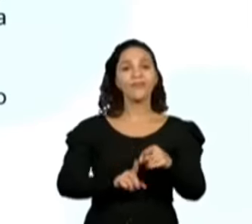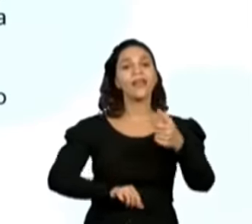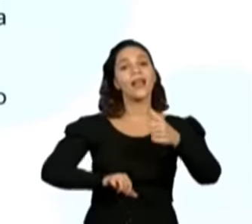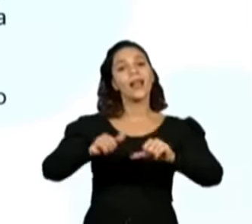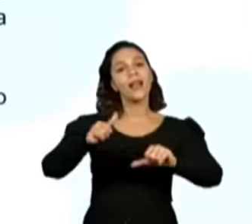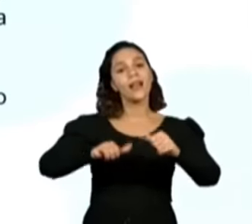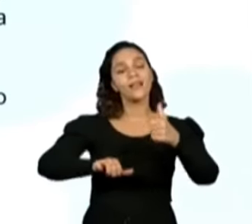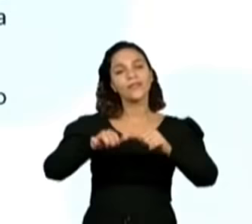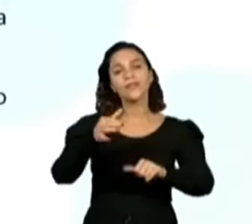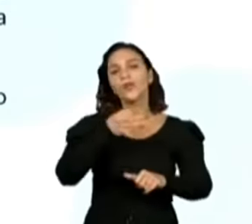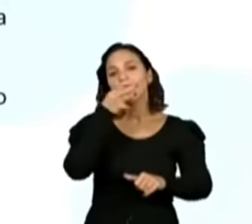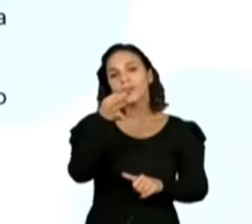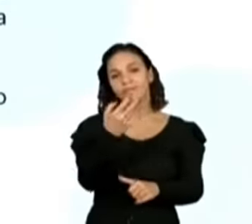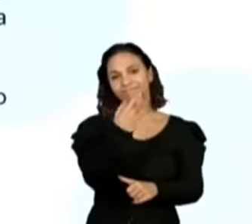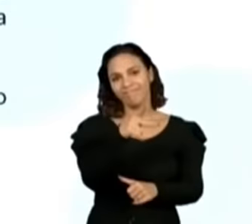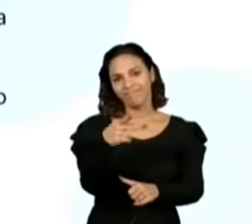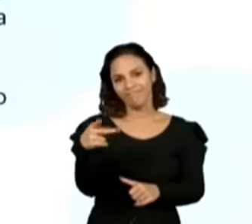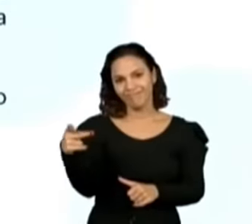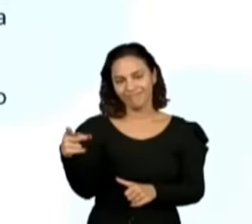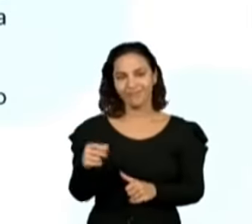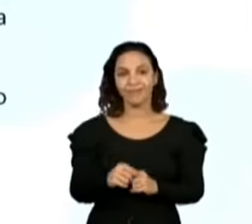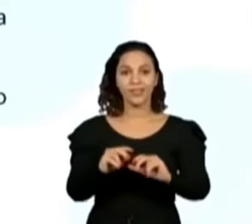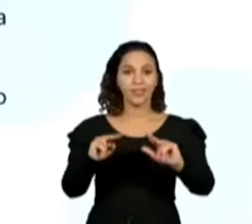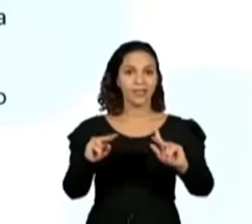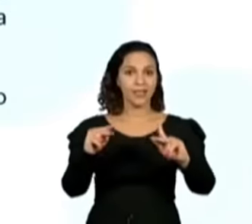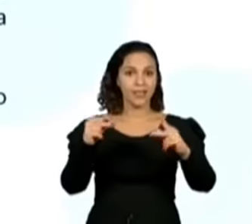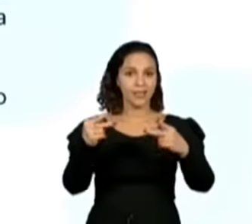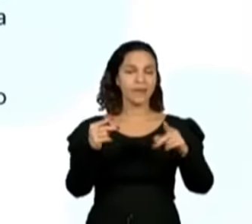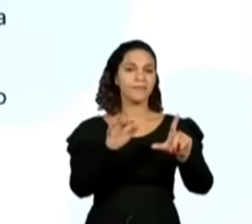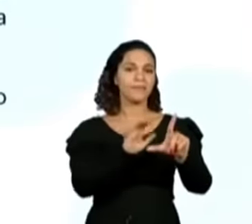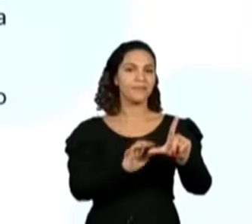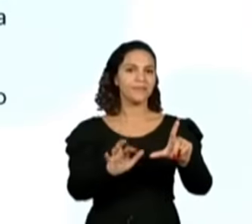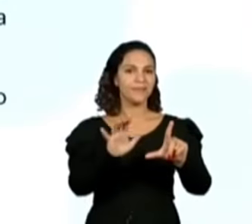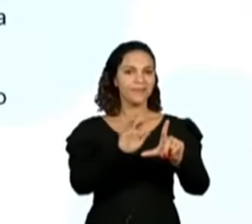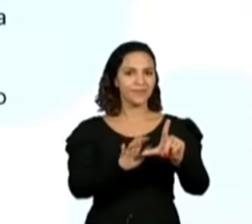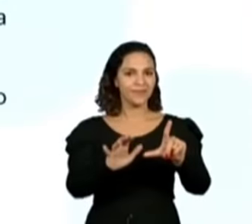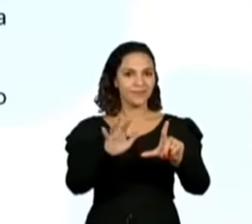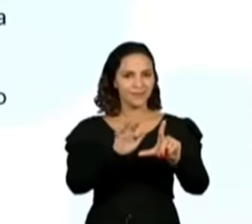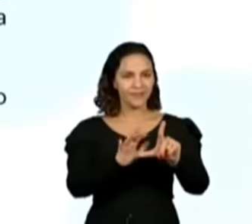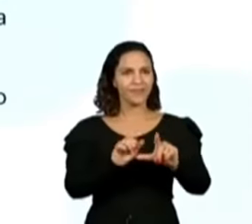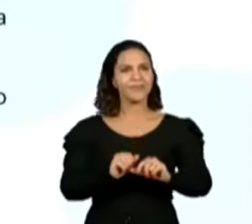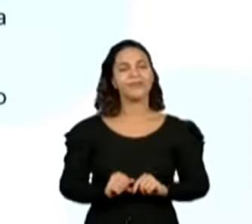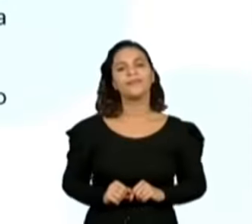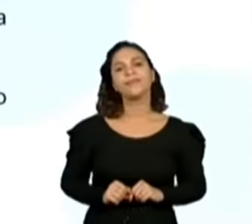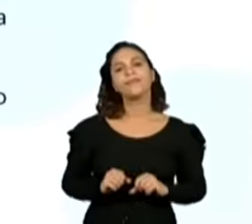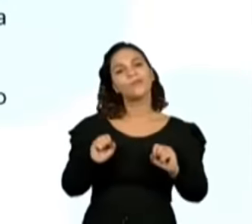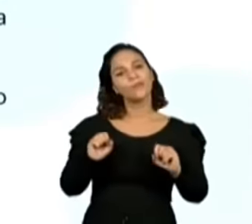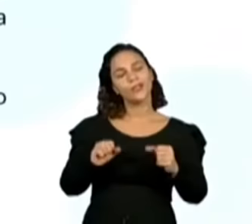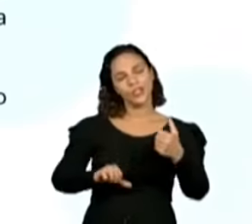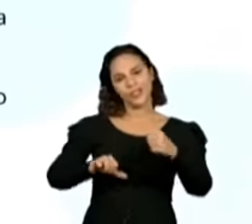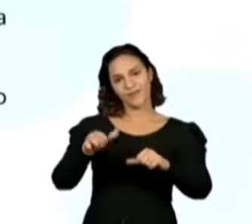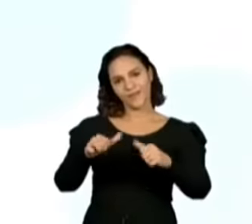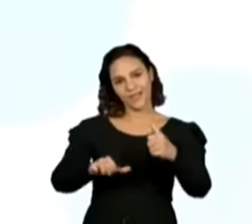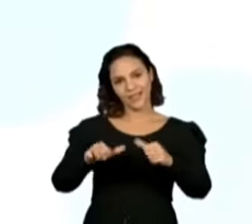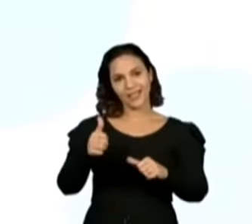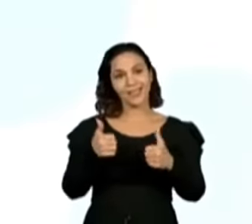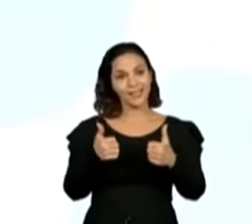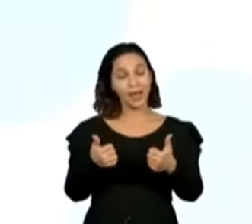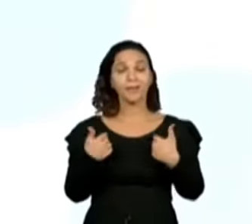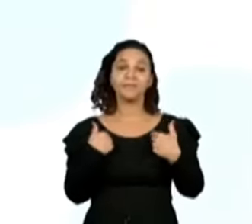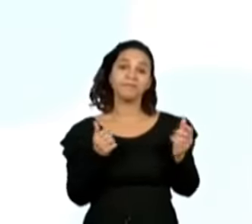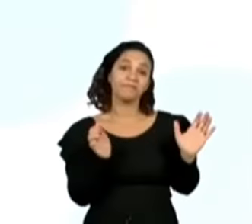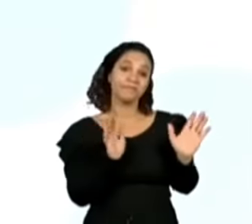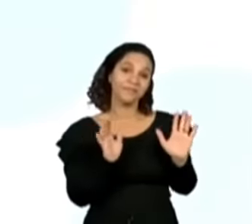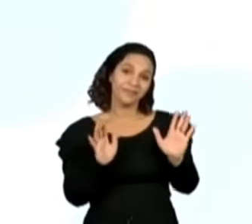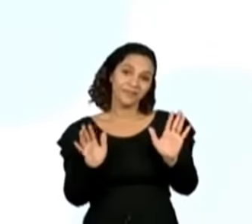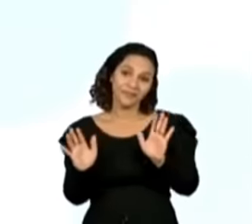de avaliação, não é? No link a seguir, avalie esta aula. Eu me despeço com